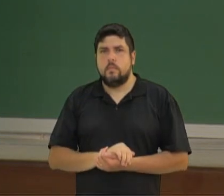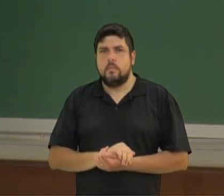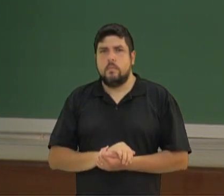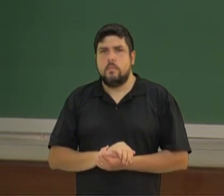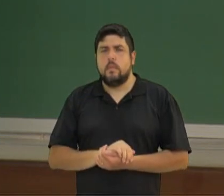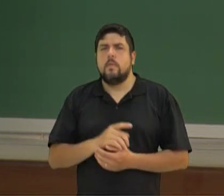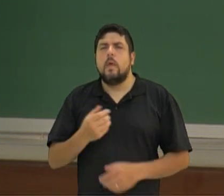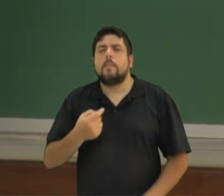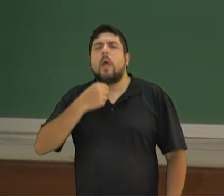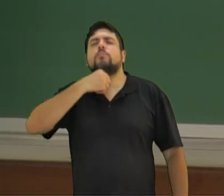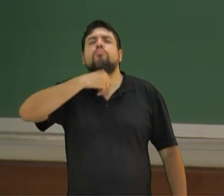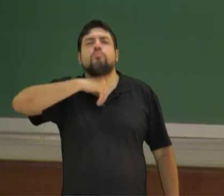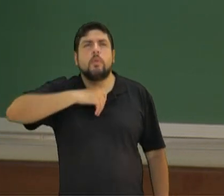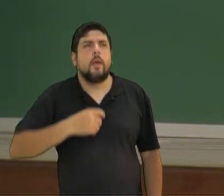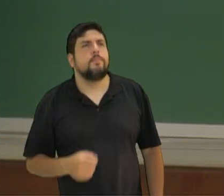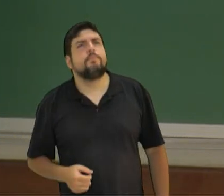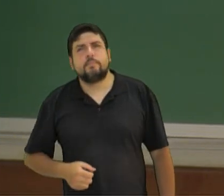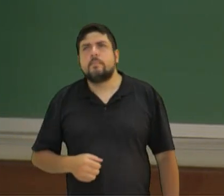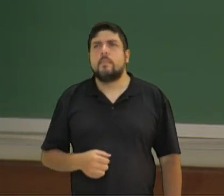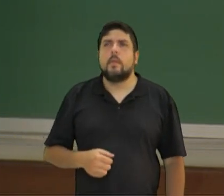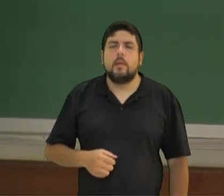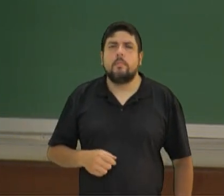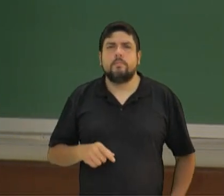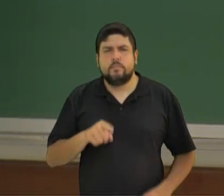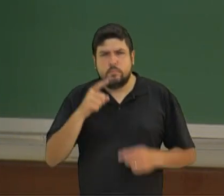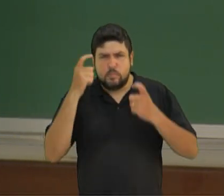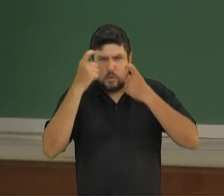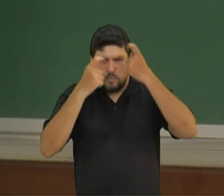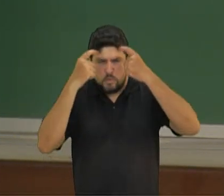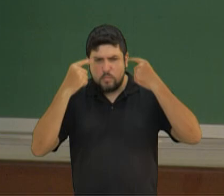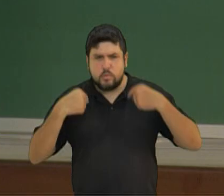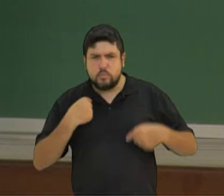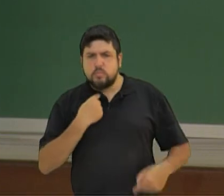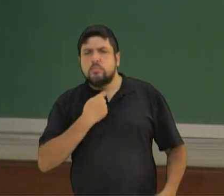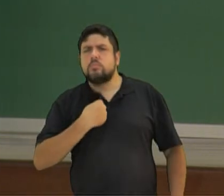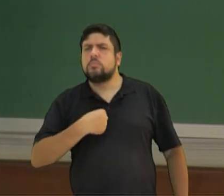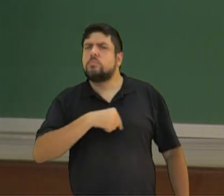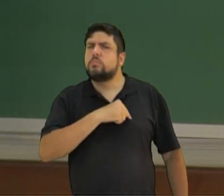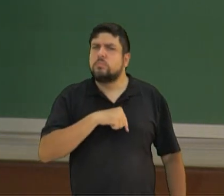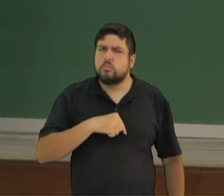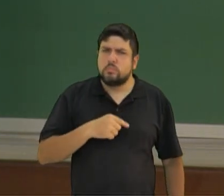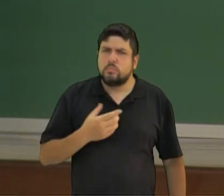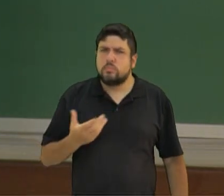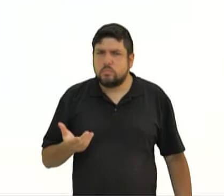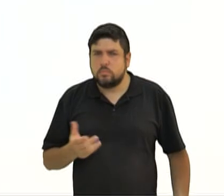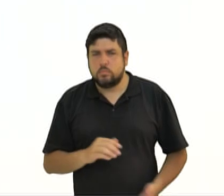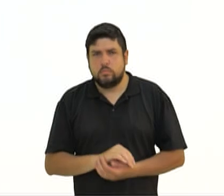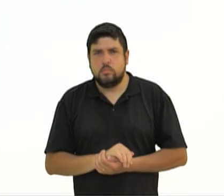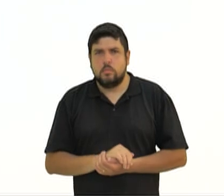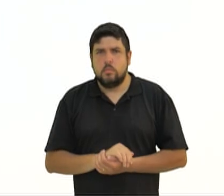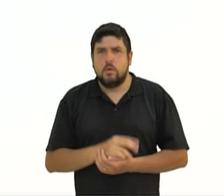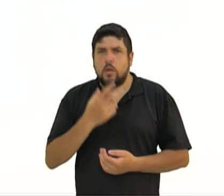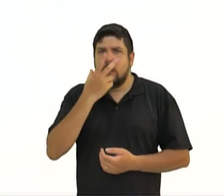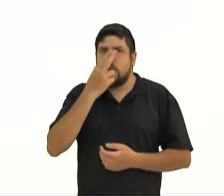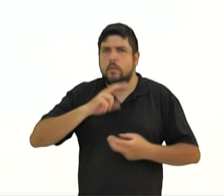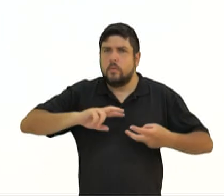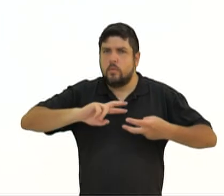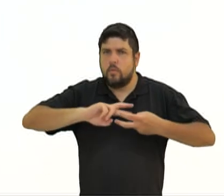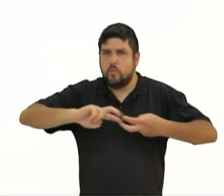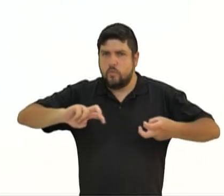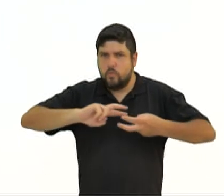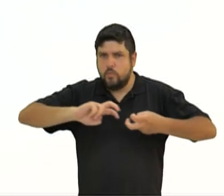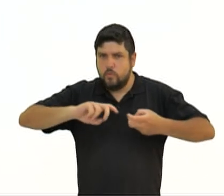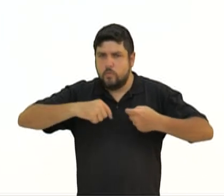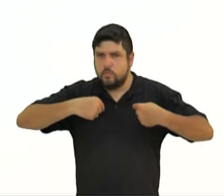depois que você engole com o alimento, o caminho que ele faz? Olha a dica. Alternativa A: será que o músculo que faz parte